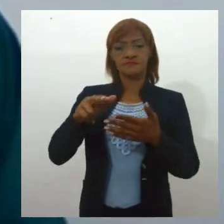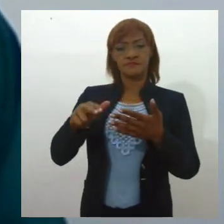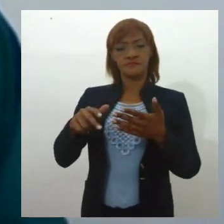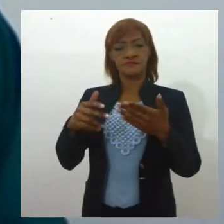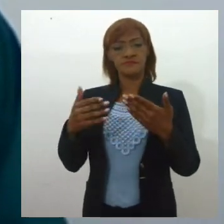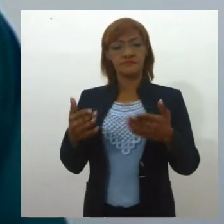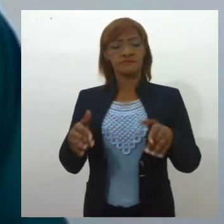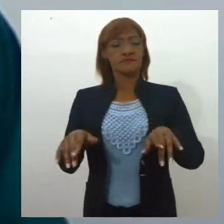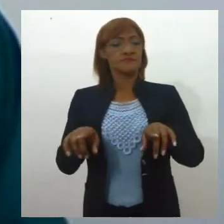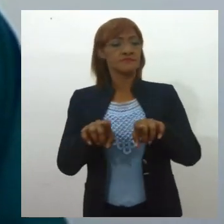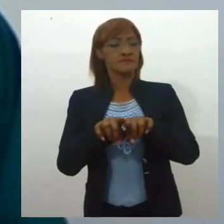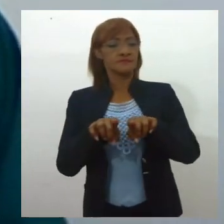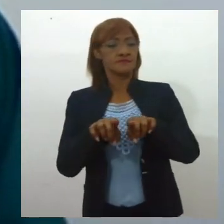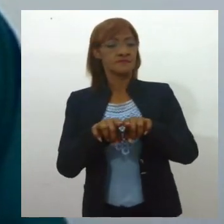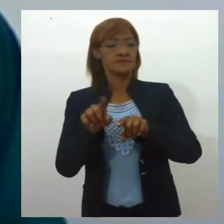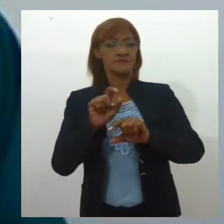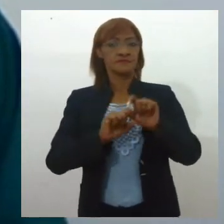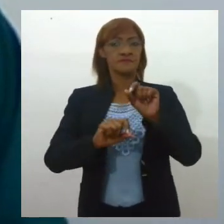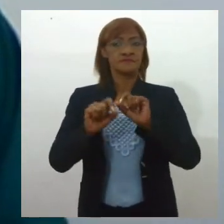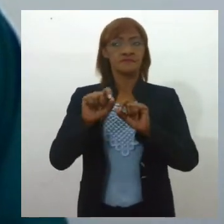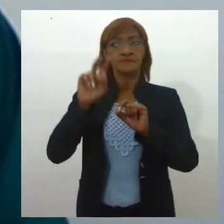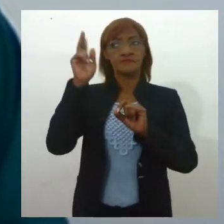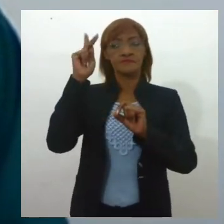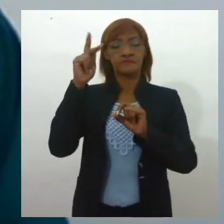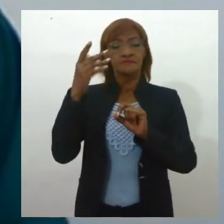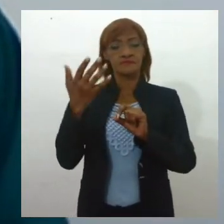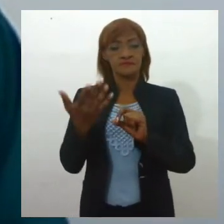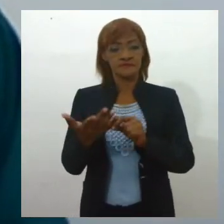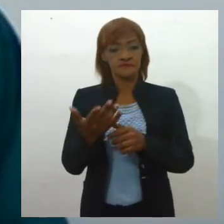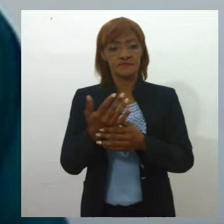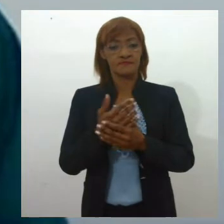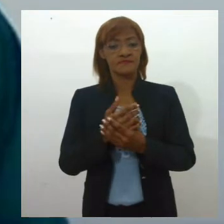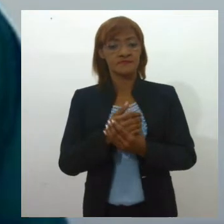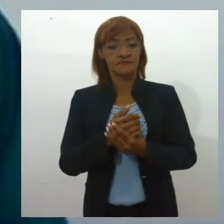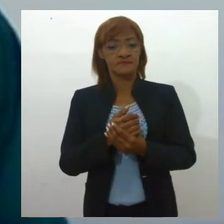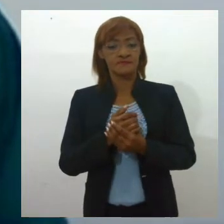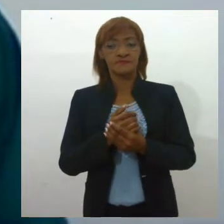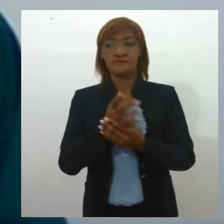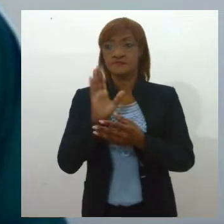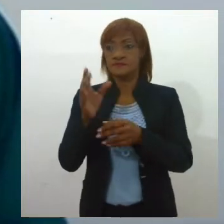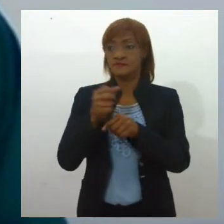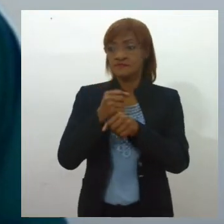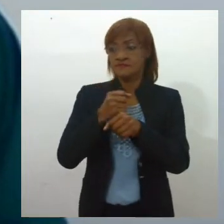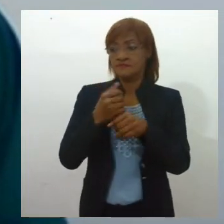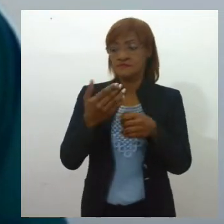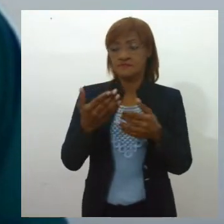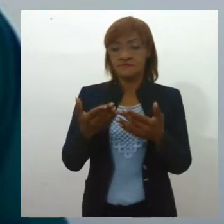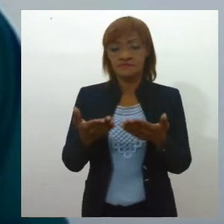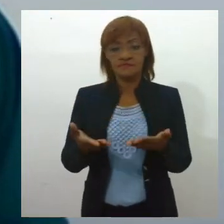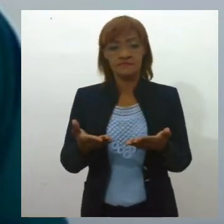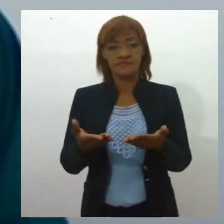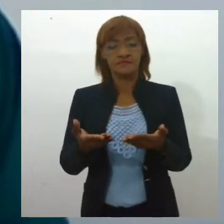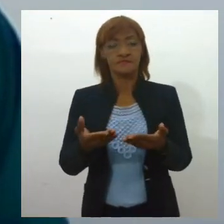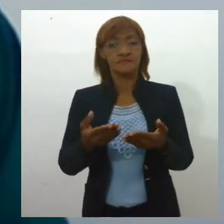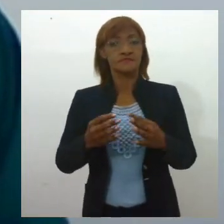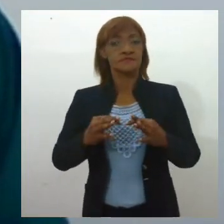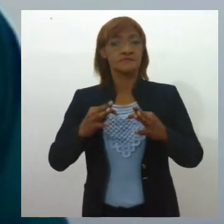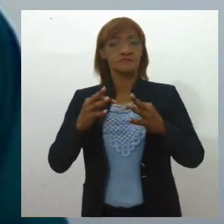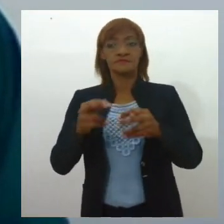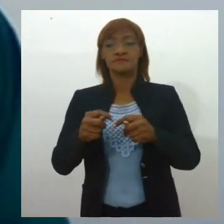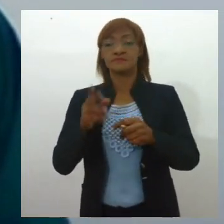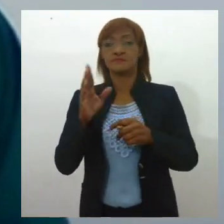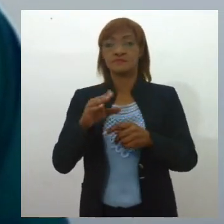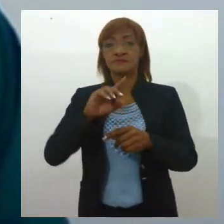além da questão histórica, ele também faz parte do vale de produção de